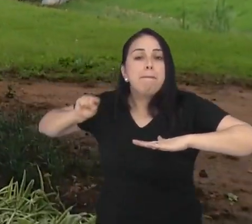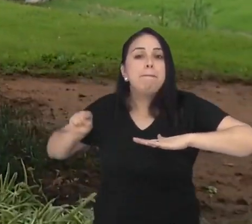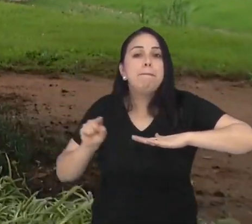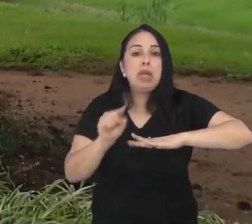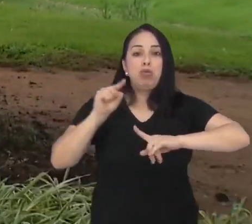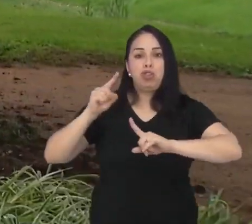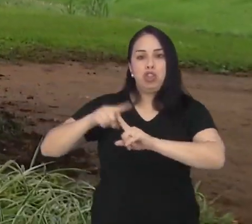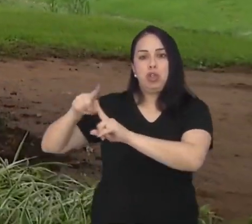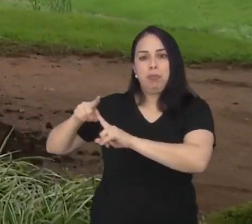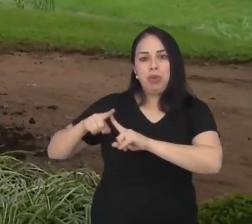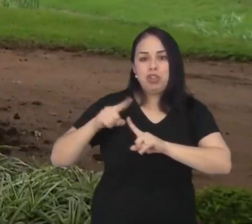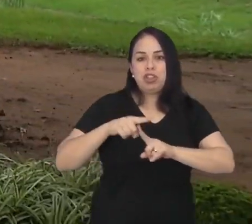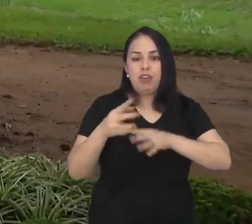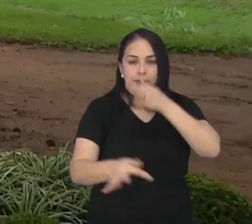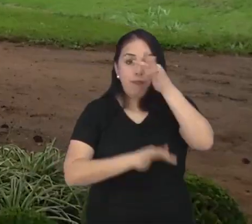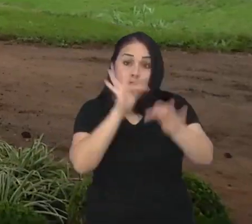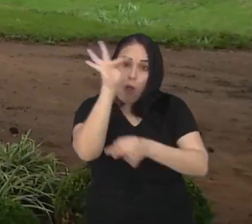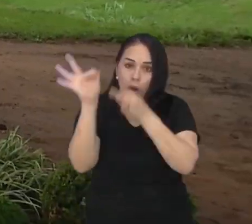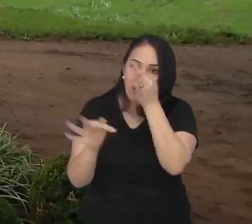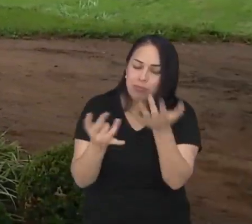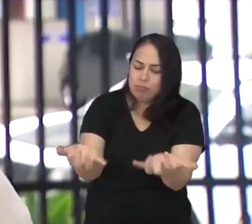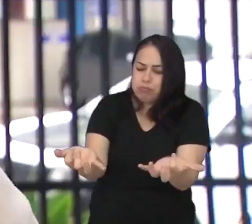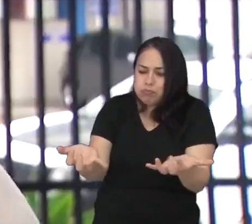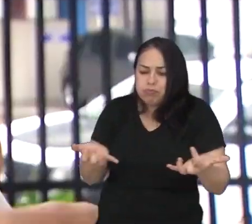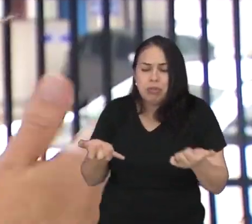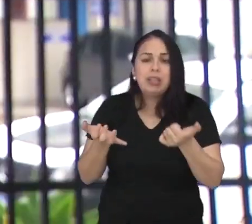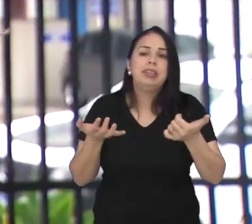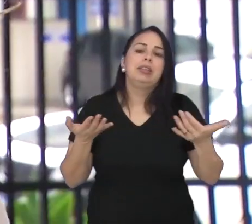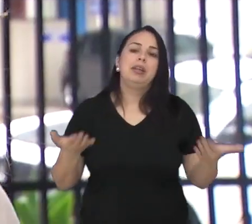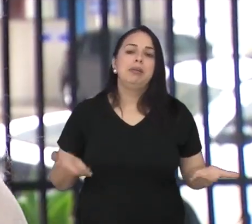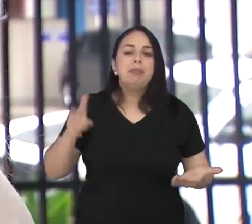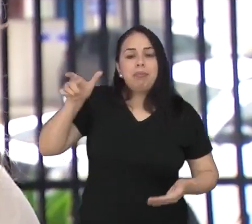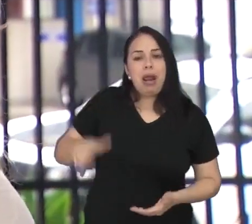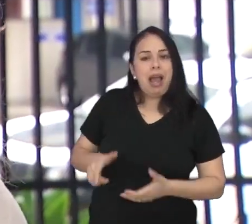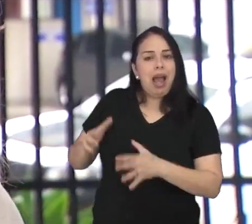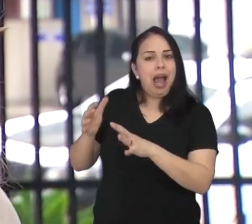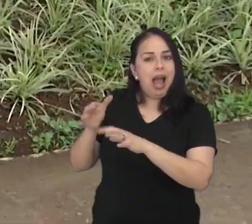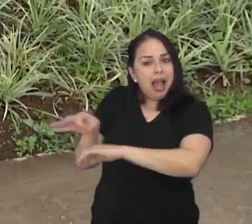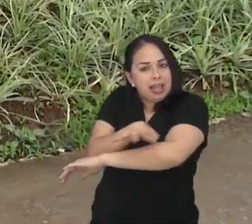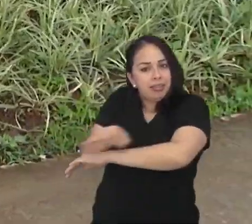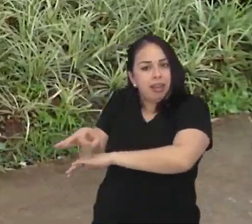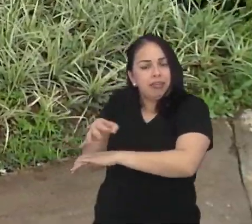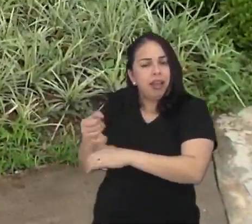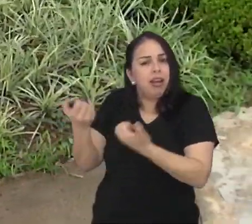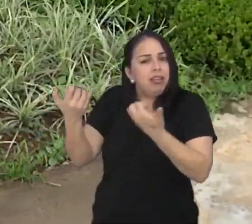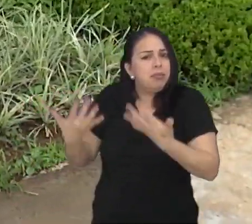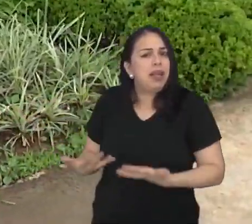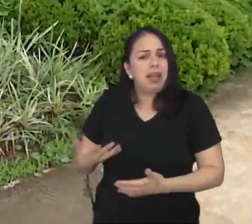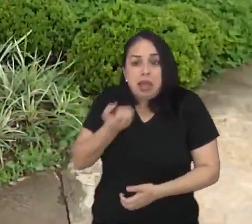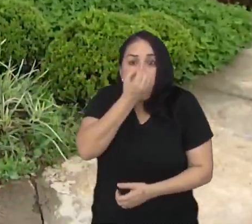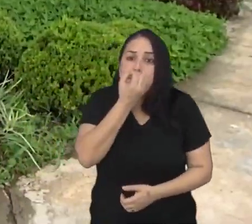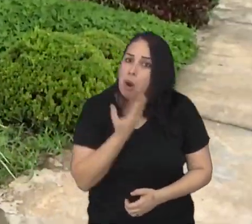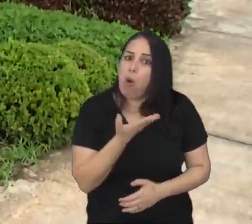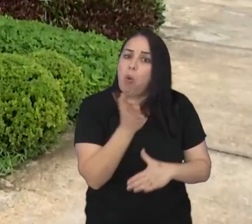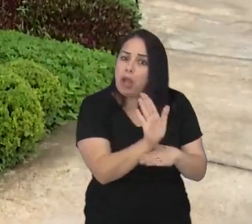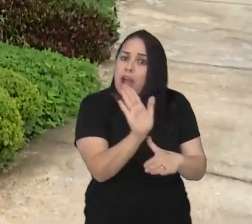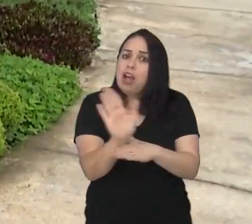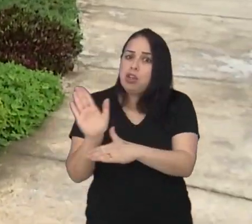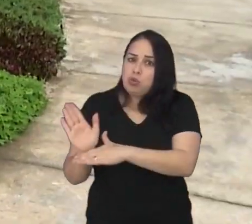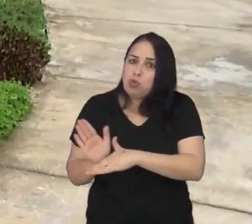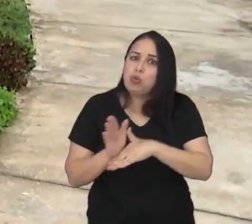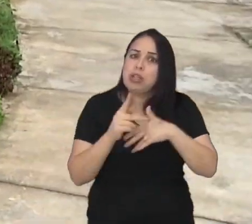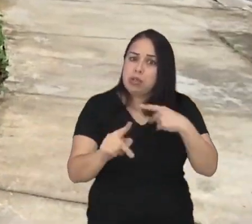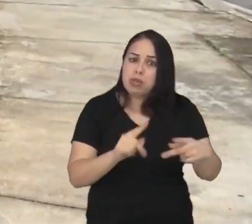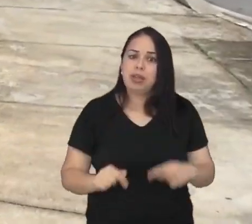170 mil mudas de plantas de diversas espécies. Para a arquiteta Carolina Magno, a iniciativa é benéfica para um centro